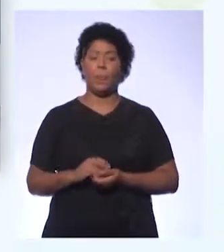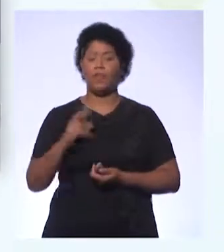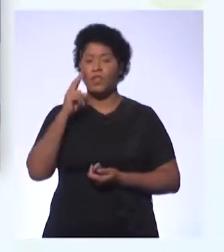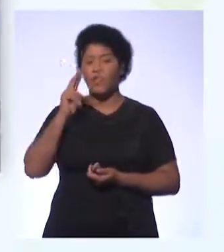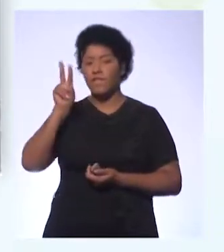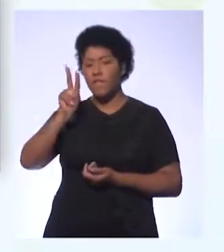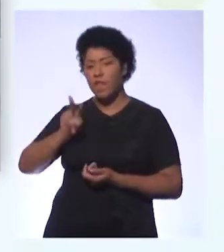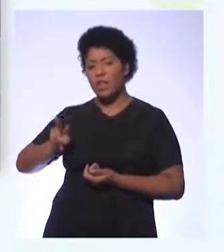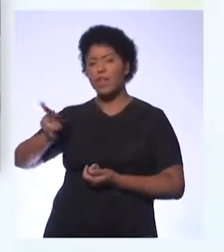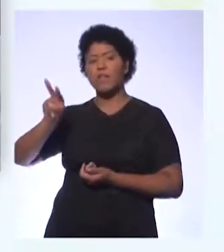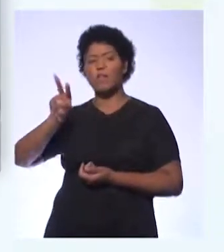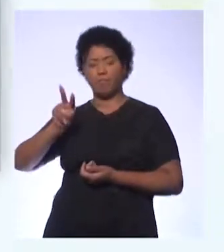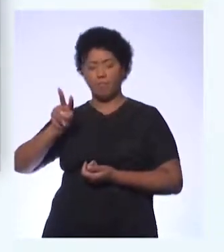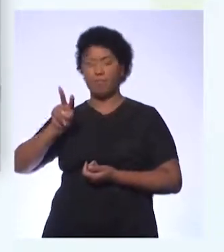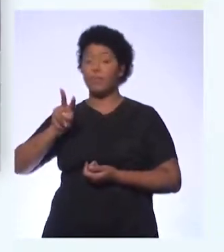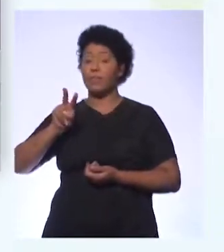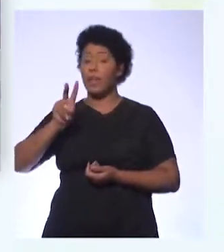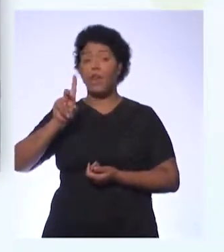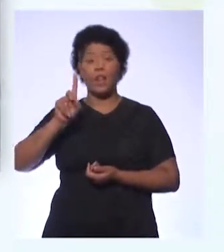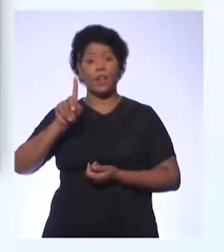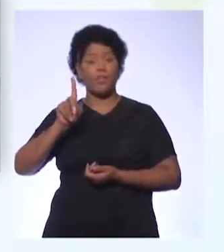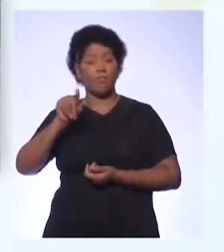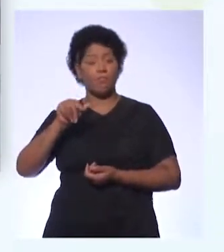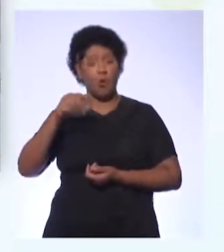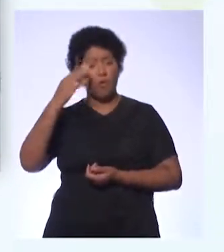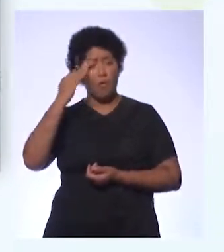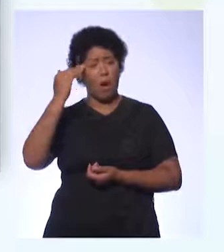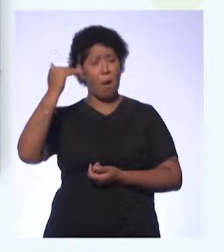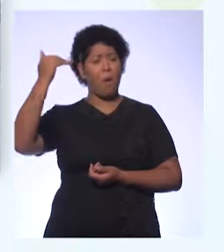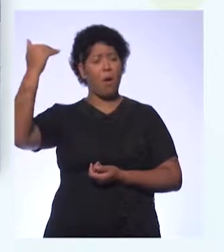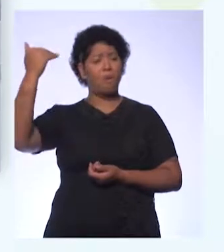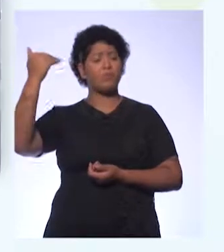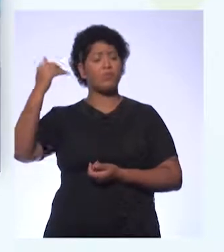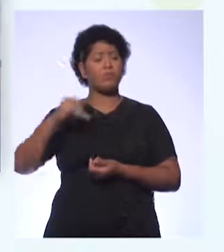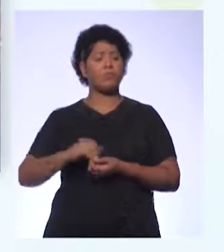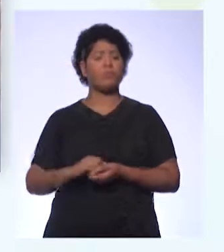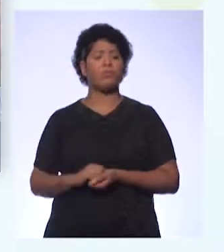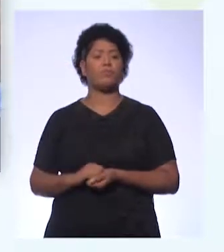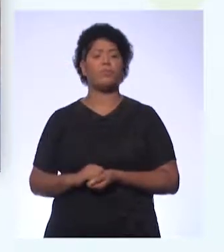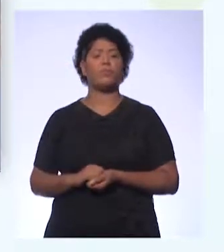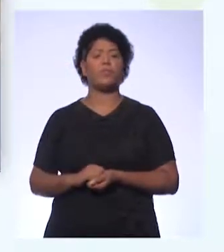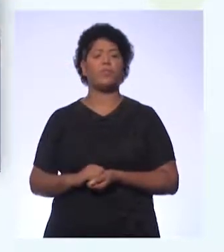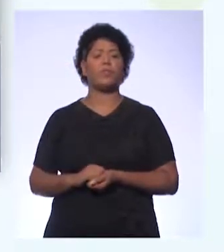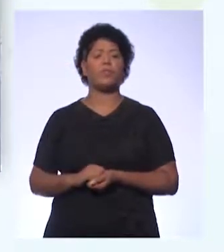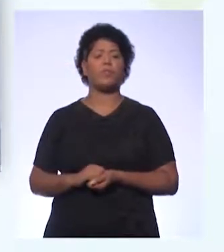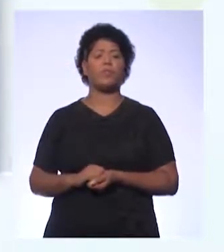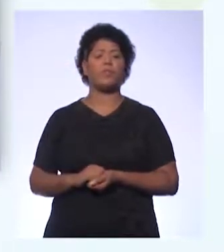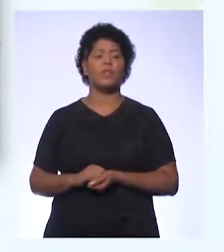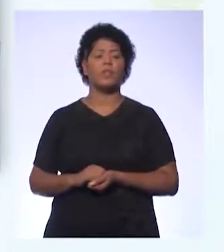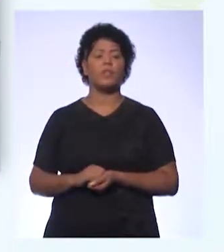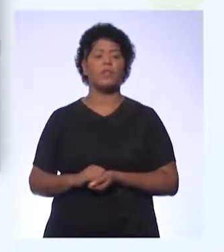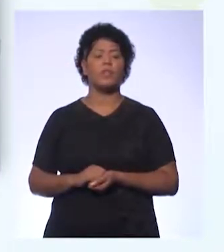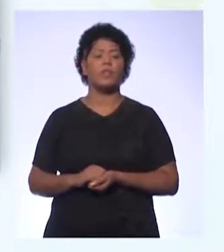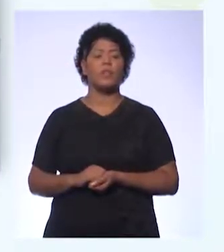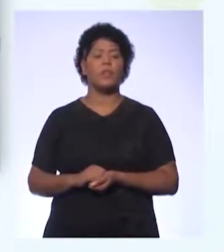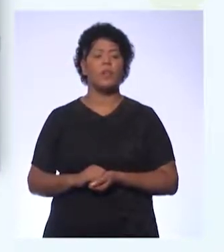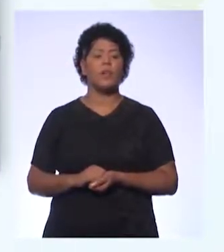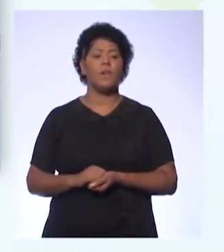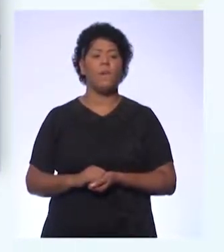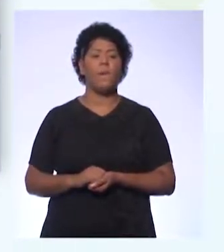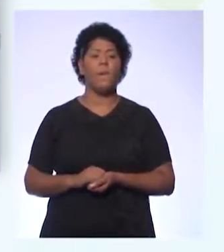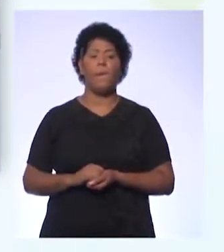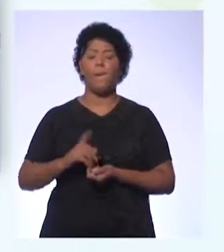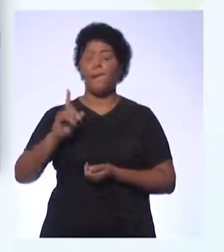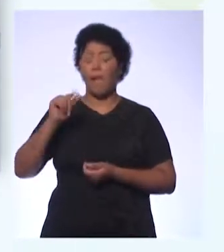o fotógrafo espanhol José Manuel Navia decidiu percorrer os caminhos pelos quais o escritor passou. A ideia foi